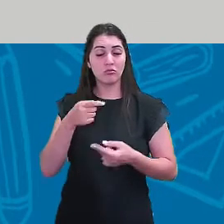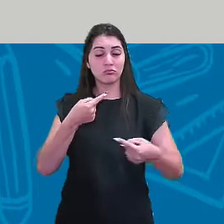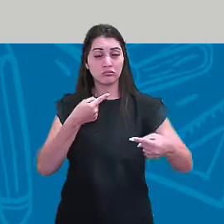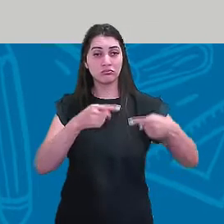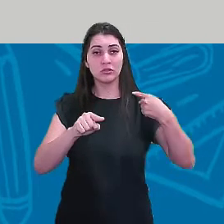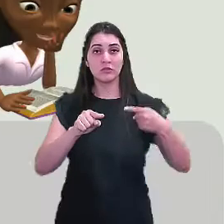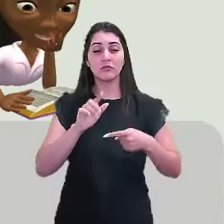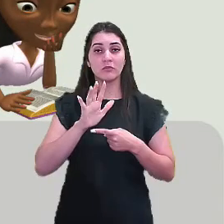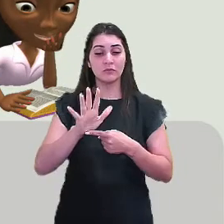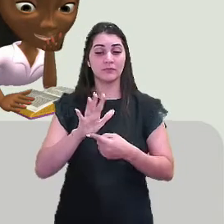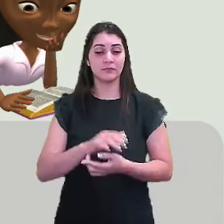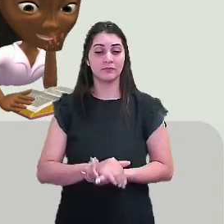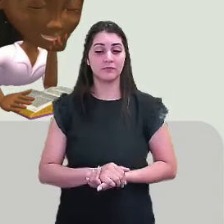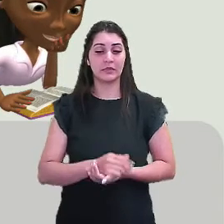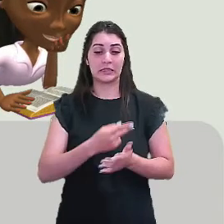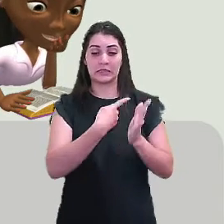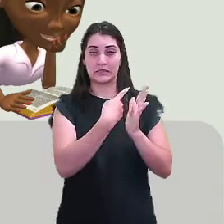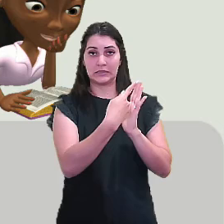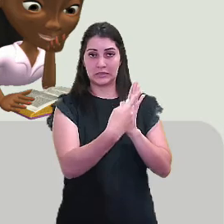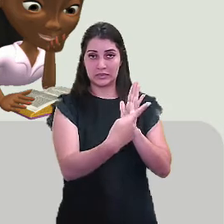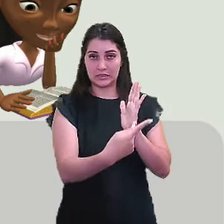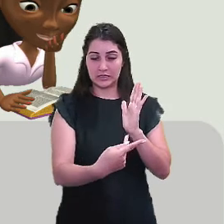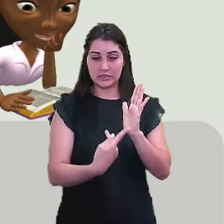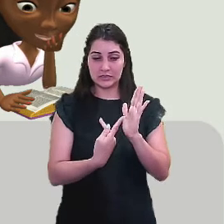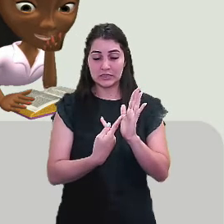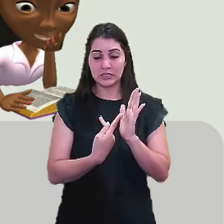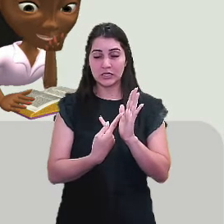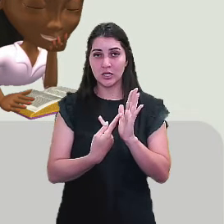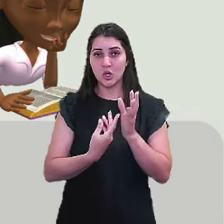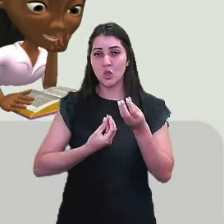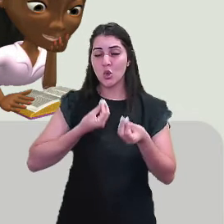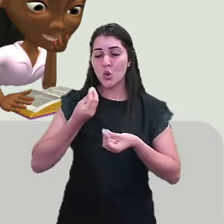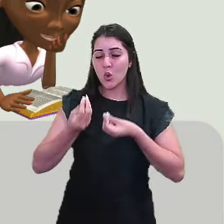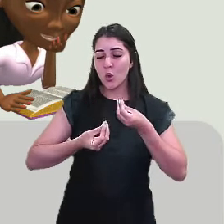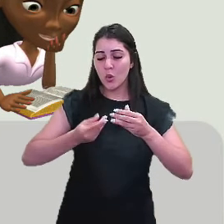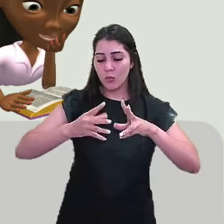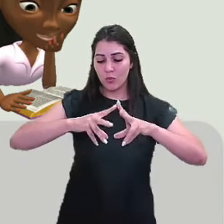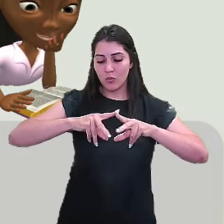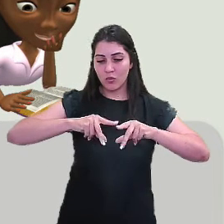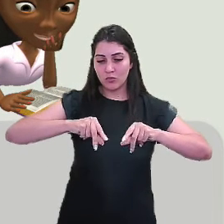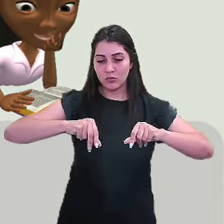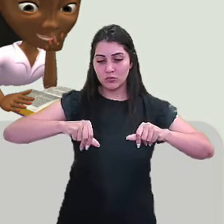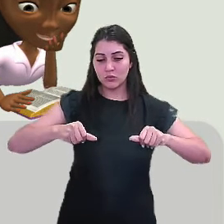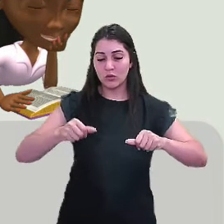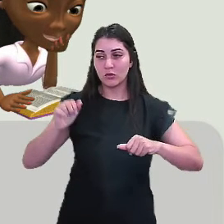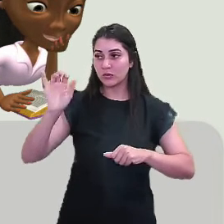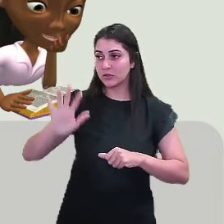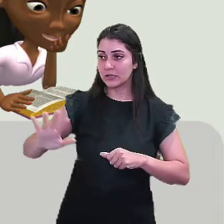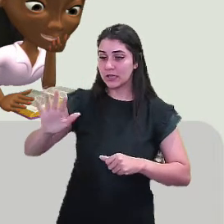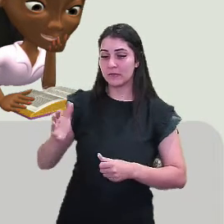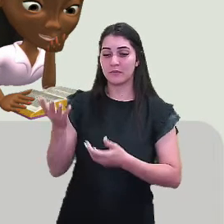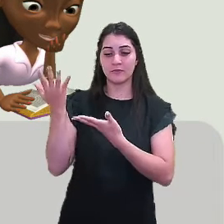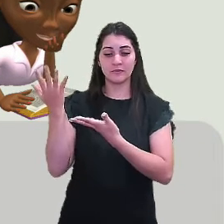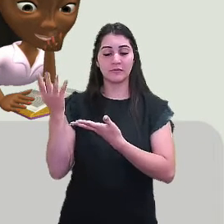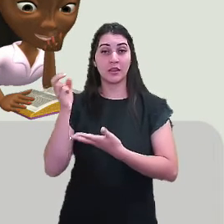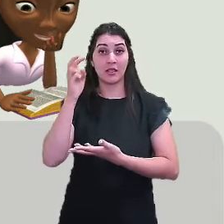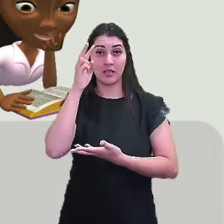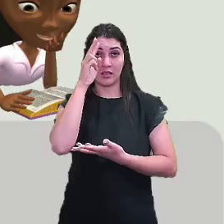lançar. Desenhe o perfil do solo como na imagem abaixo.